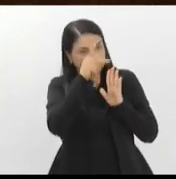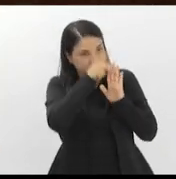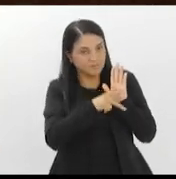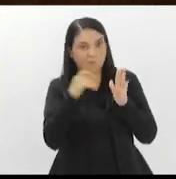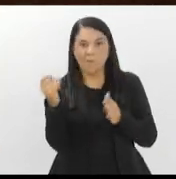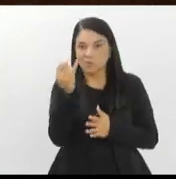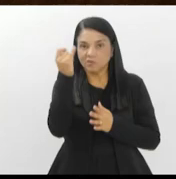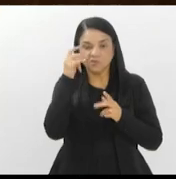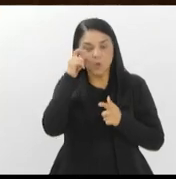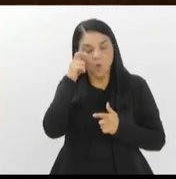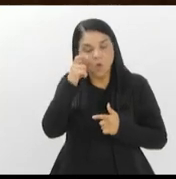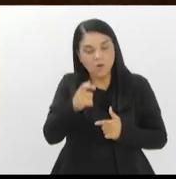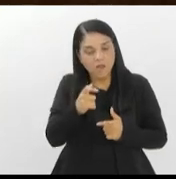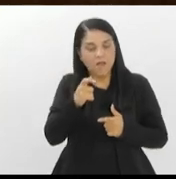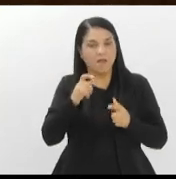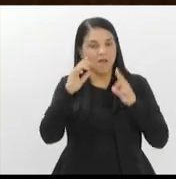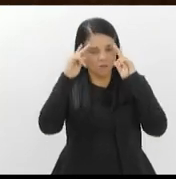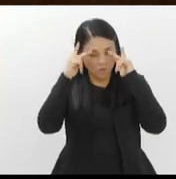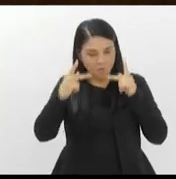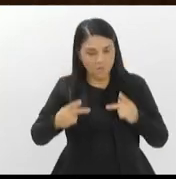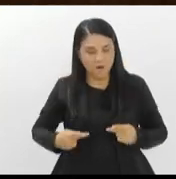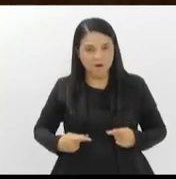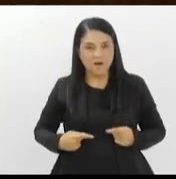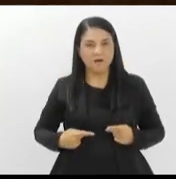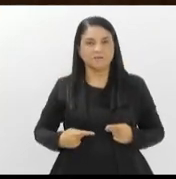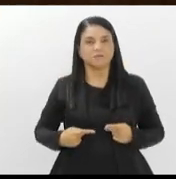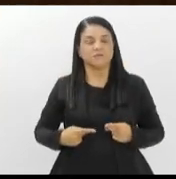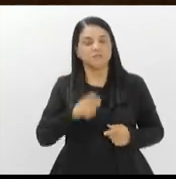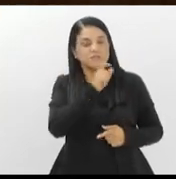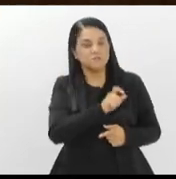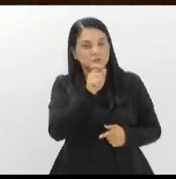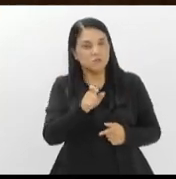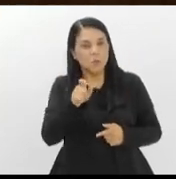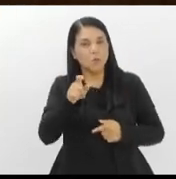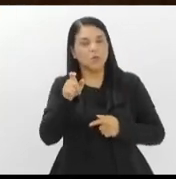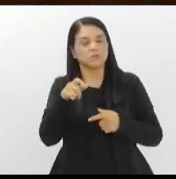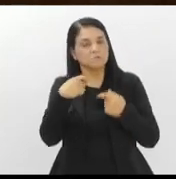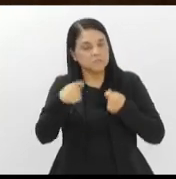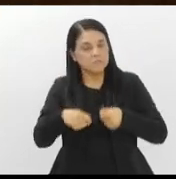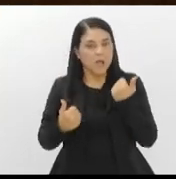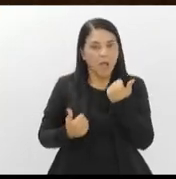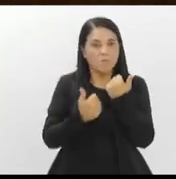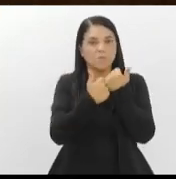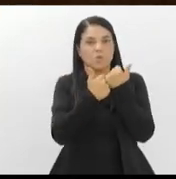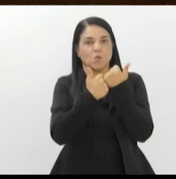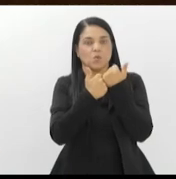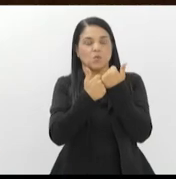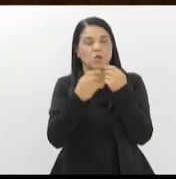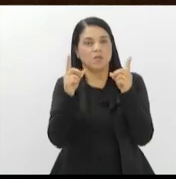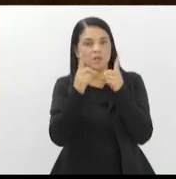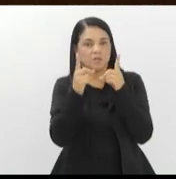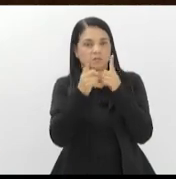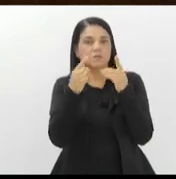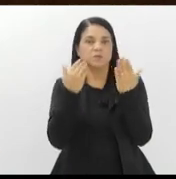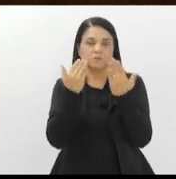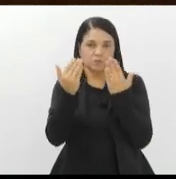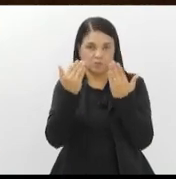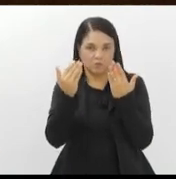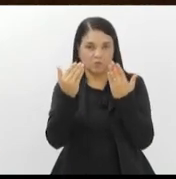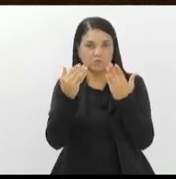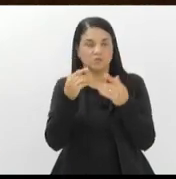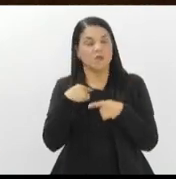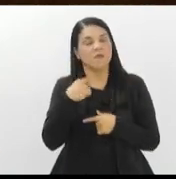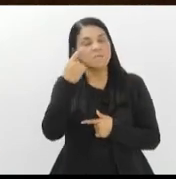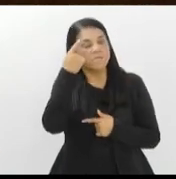olhar humanista, atento às pessoas que precisam de apoio, de prioridade, até de atendimento psicológico. Tem gente que acha que